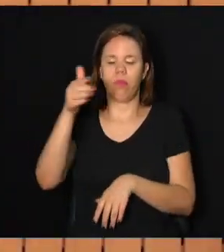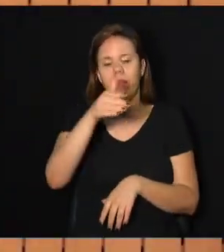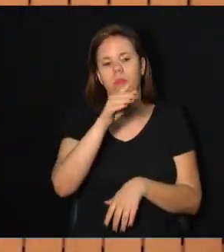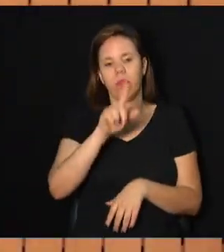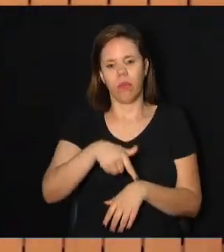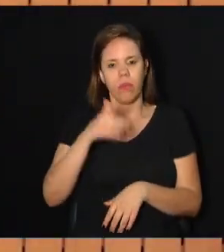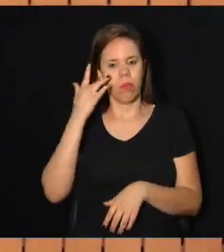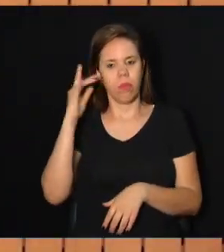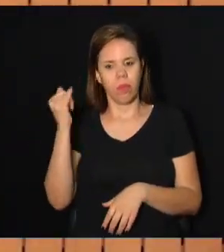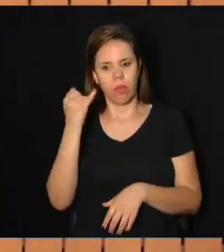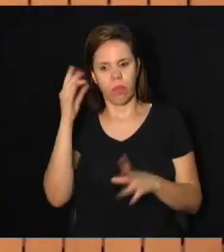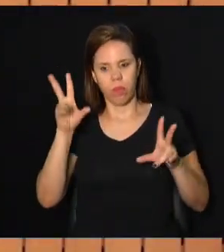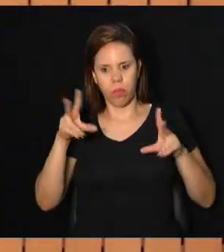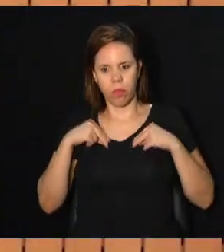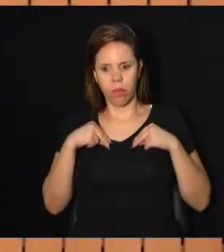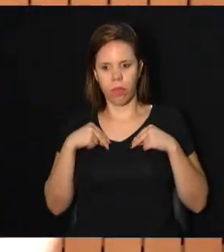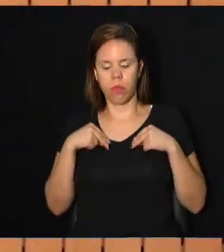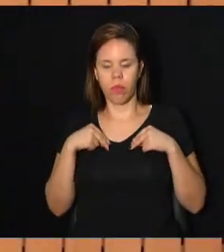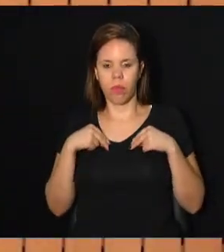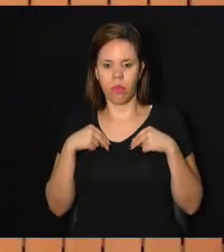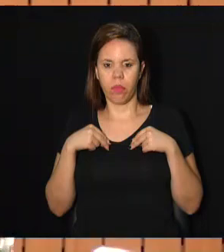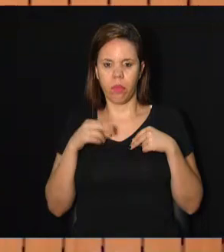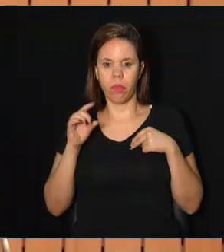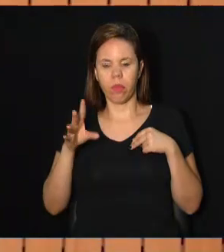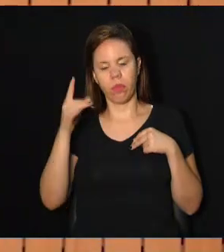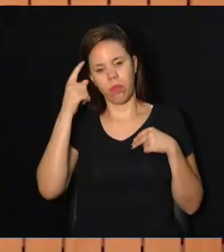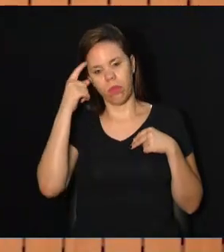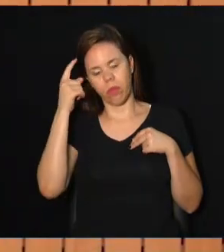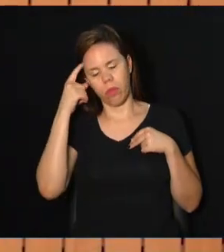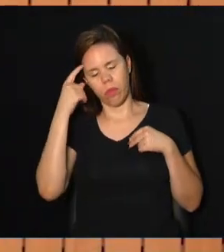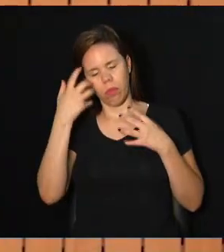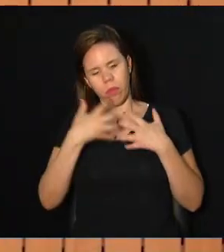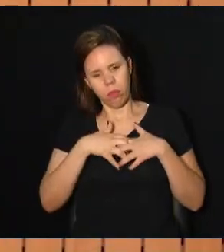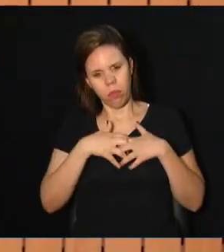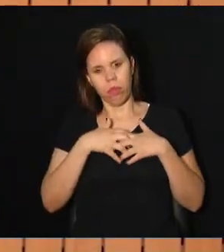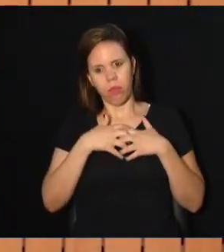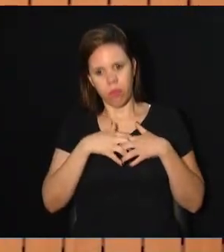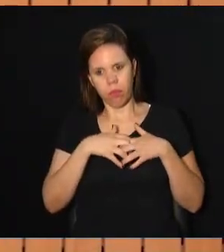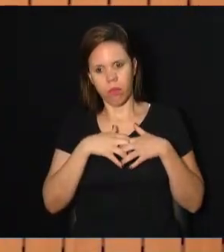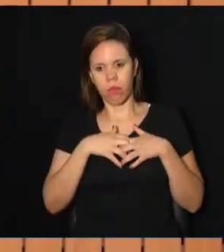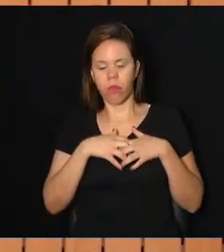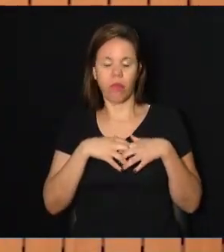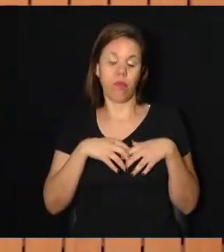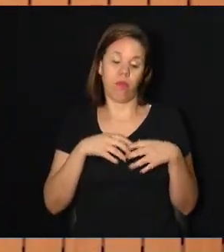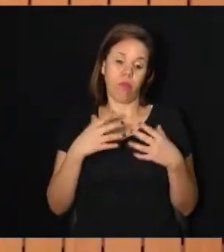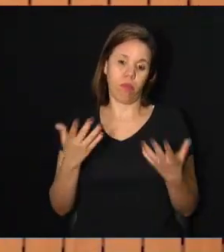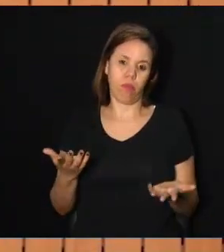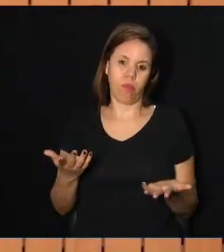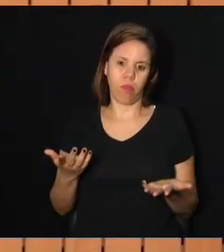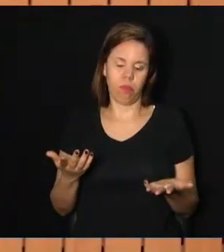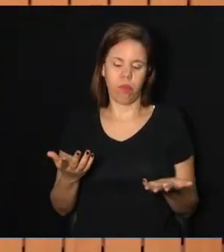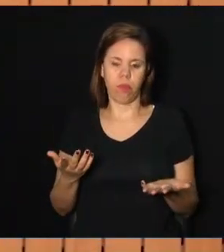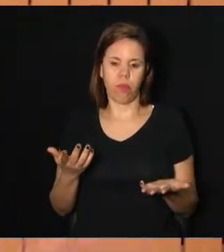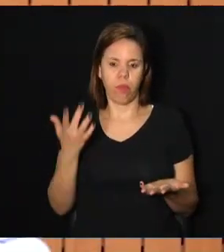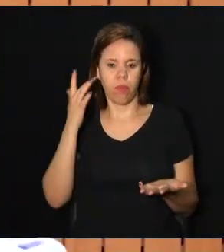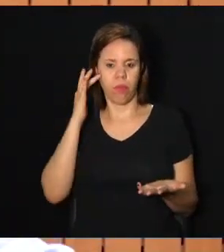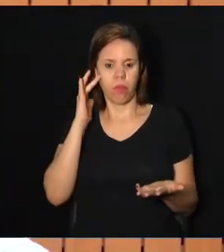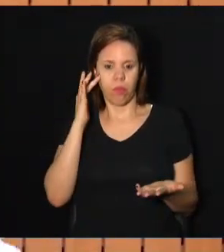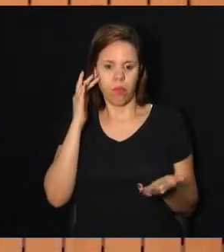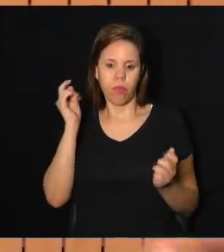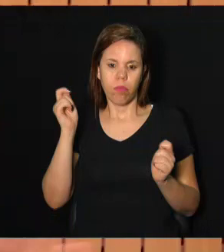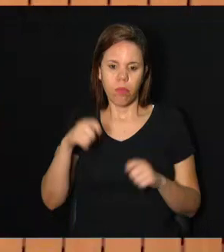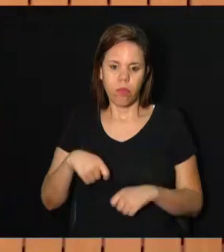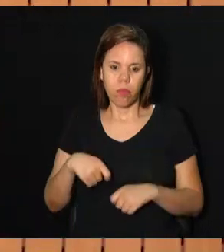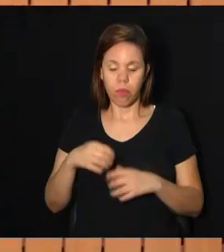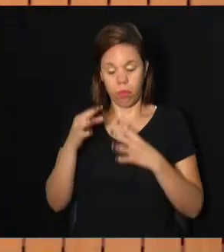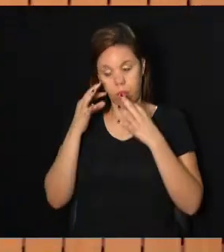é altamente meritório. Apenas, eu penso, começo a refletir um pouco, se não seria plausível, isso é apenas uma reflexão,